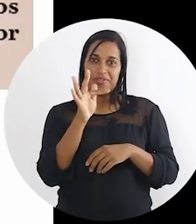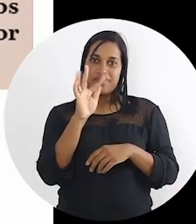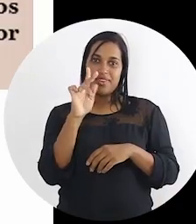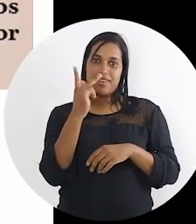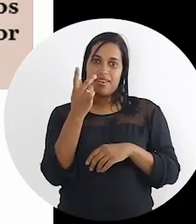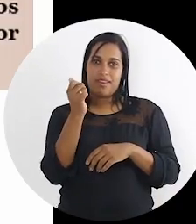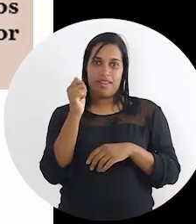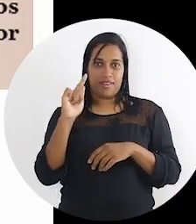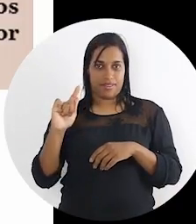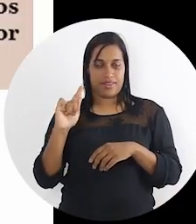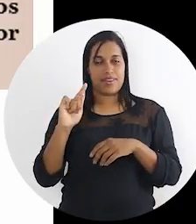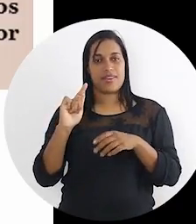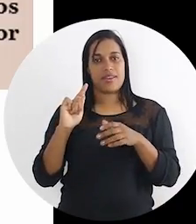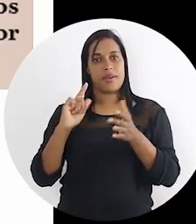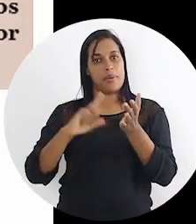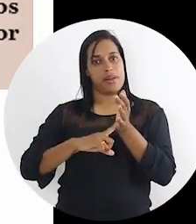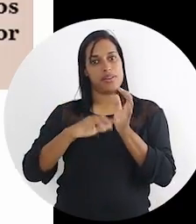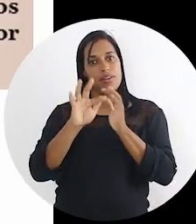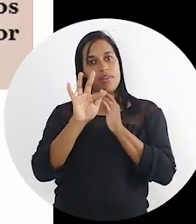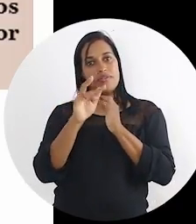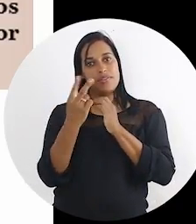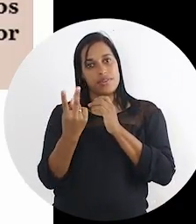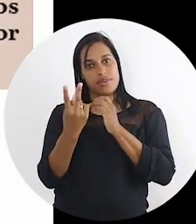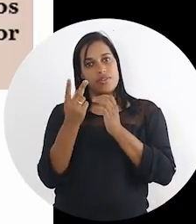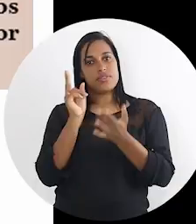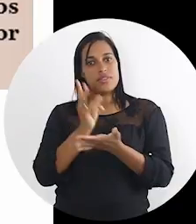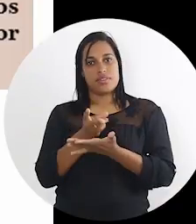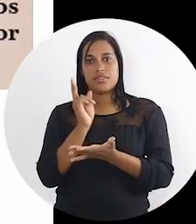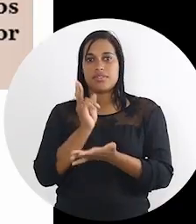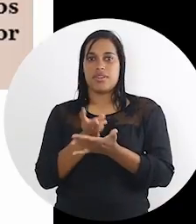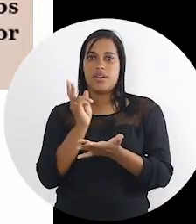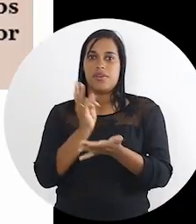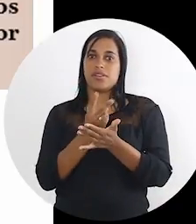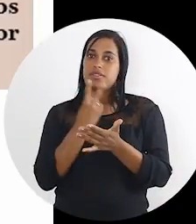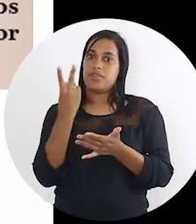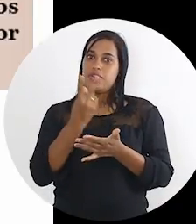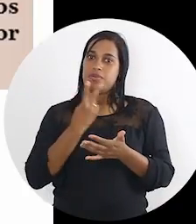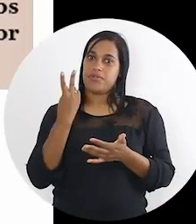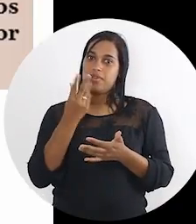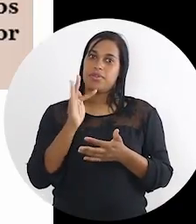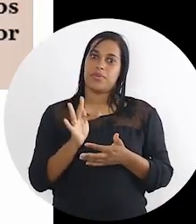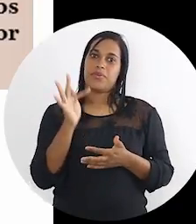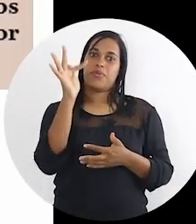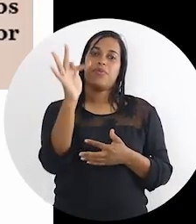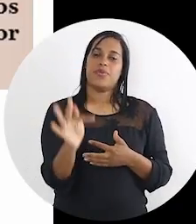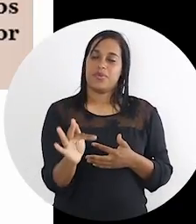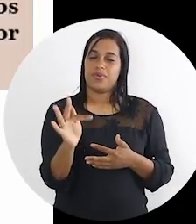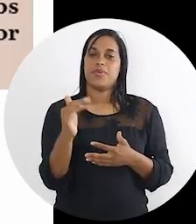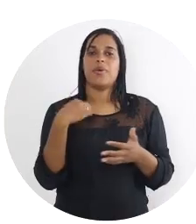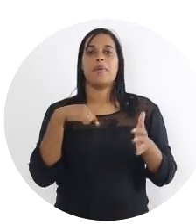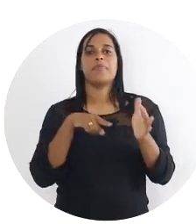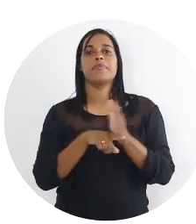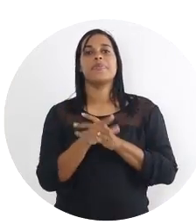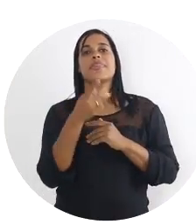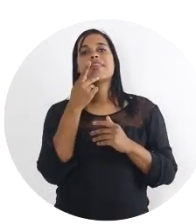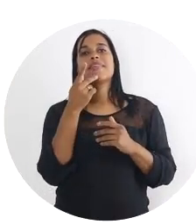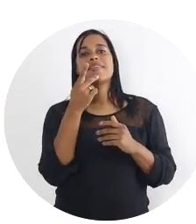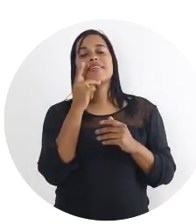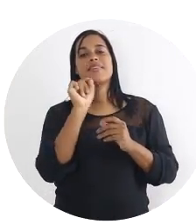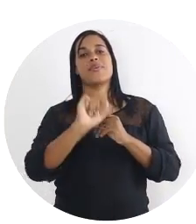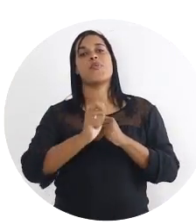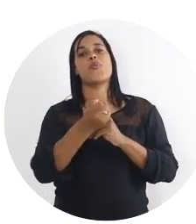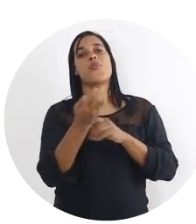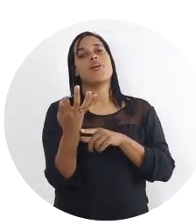FREG, pressione F2. Na sequência, o valor futuro, a nossa questão diz que o montante tem que ser